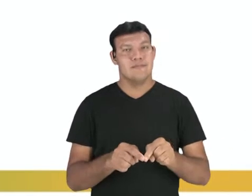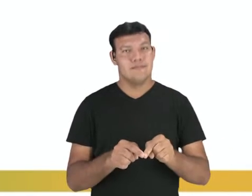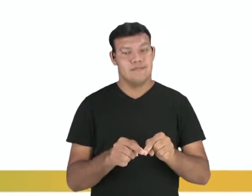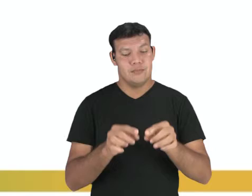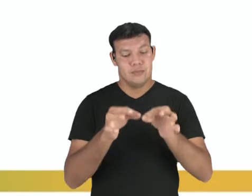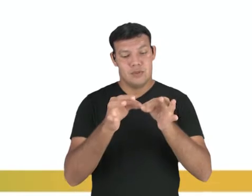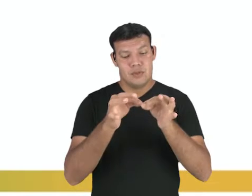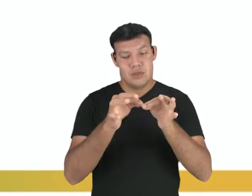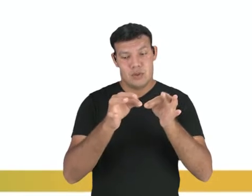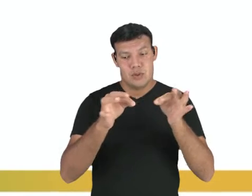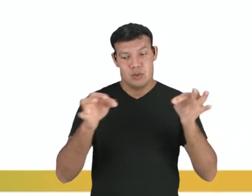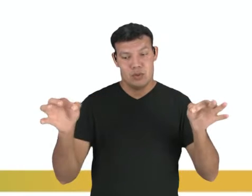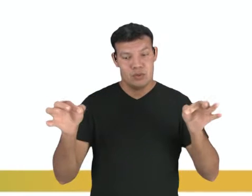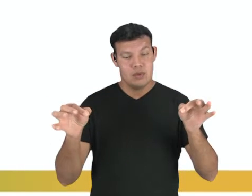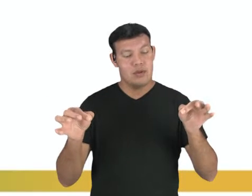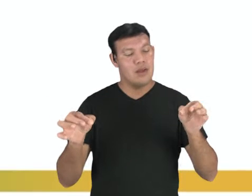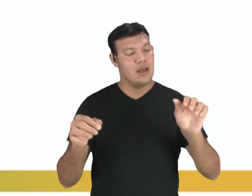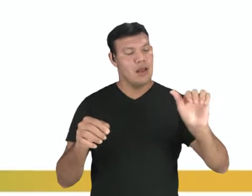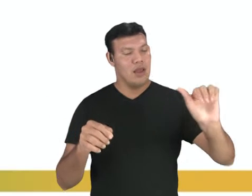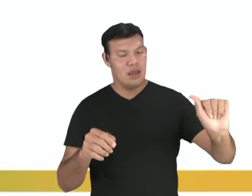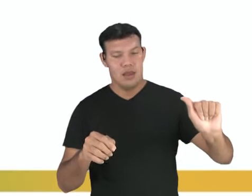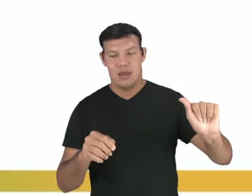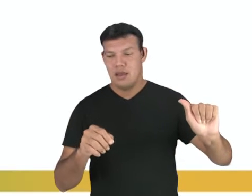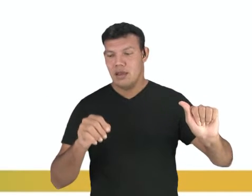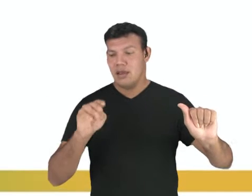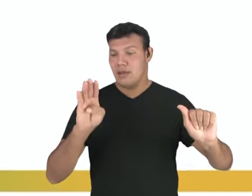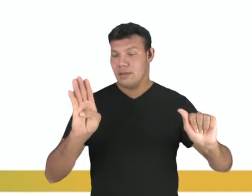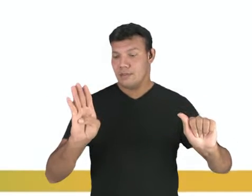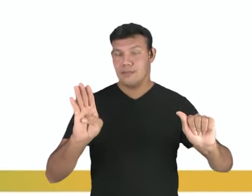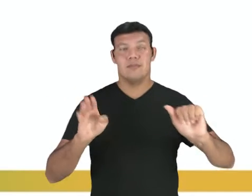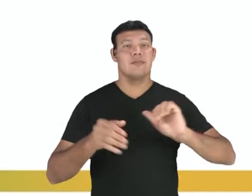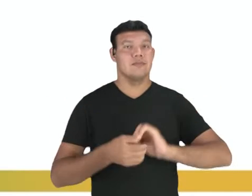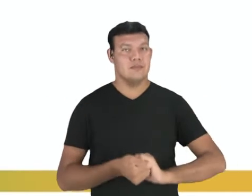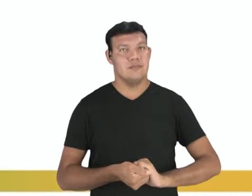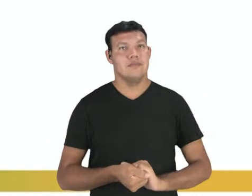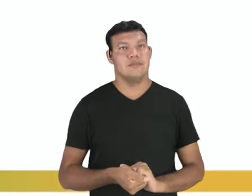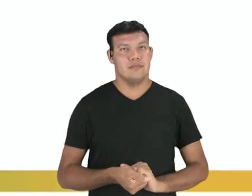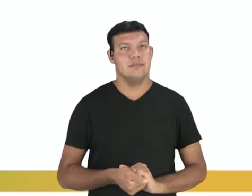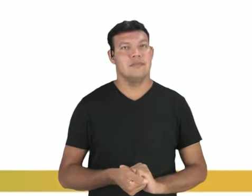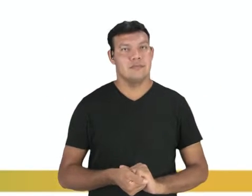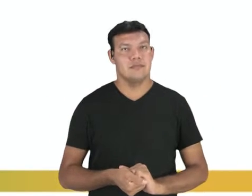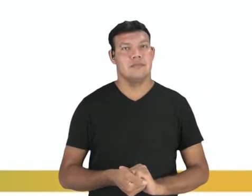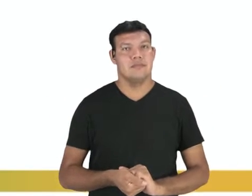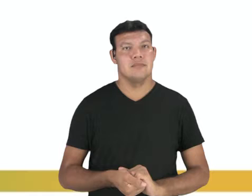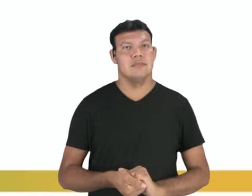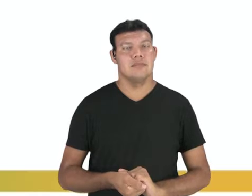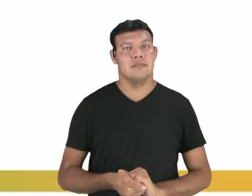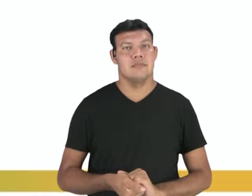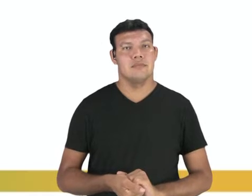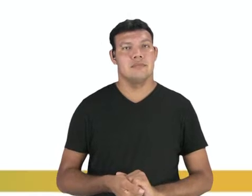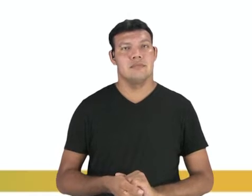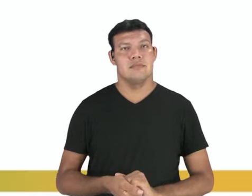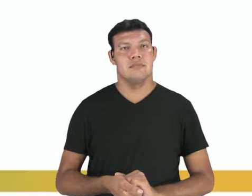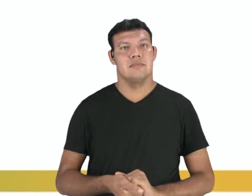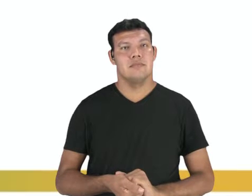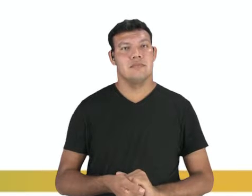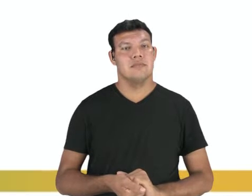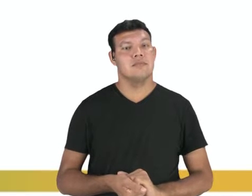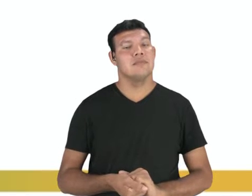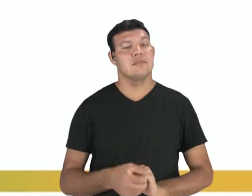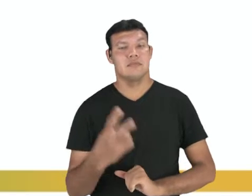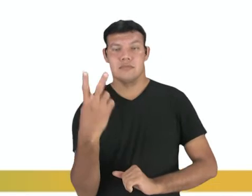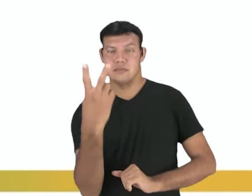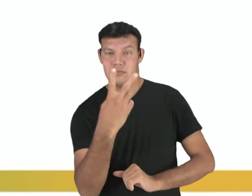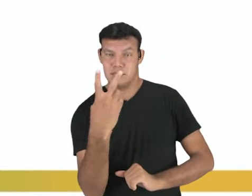linear entre a e b tá então é a medida linear entre